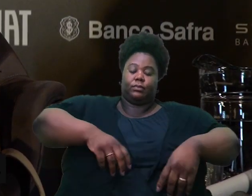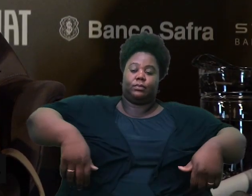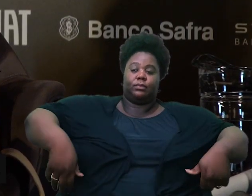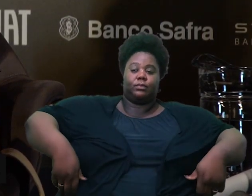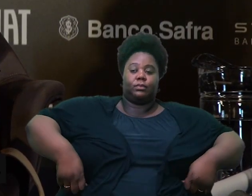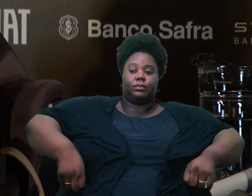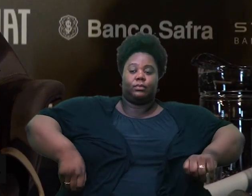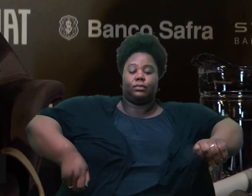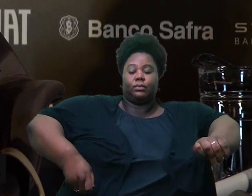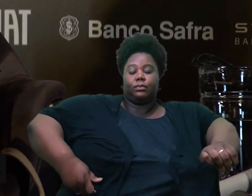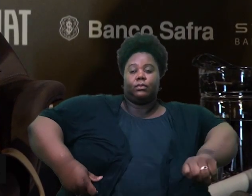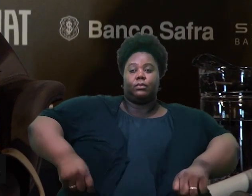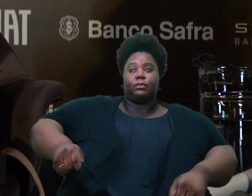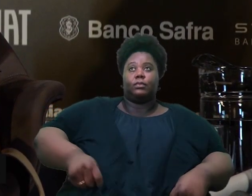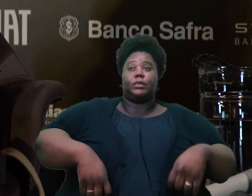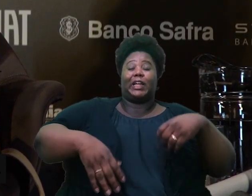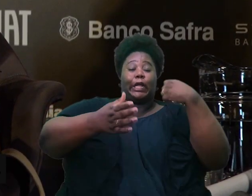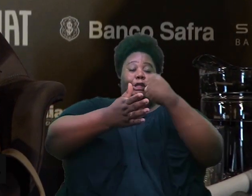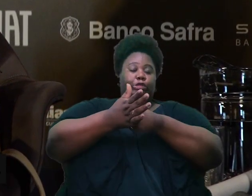existência.